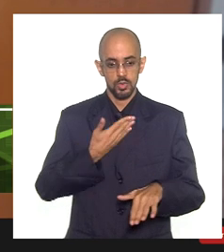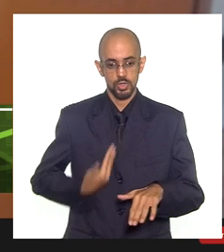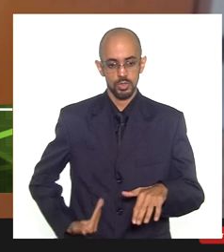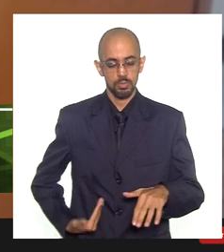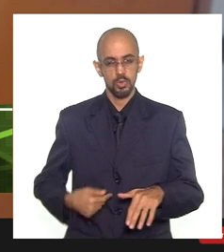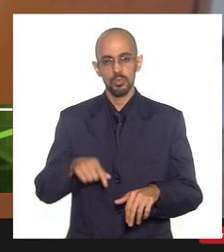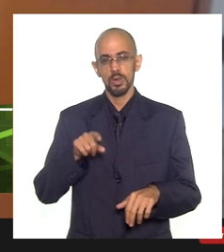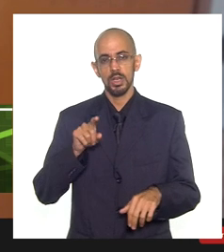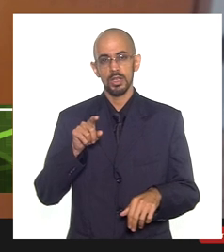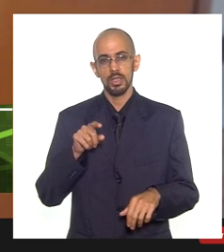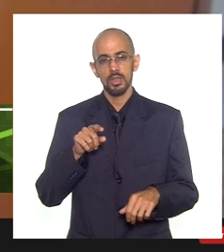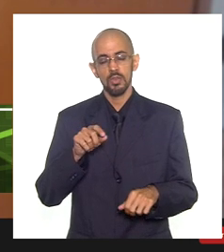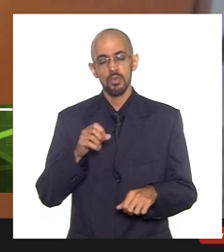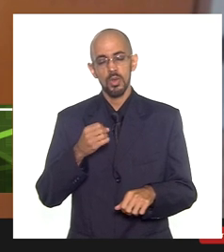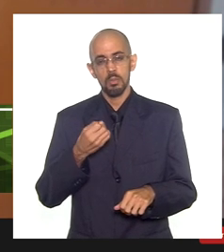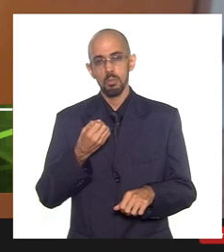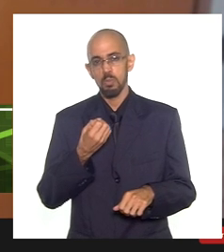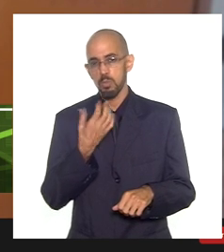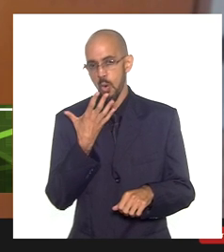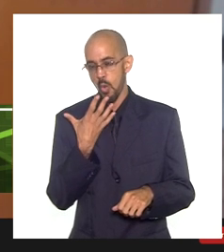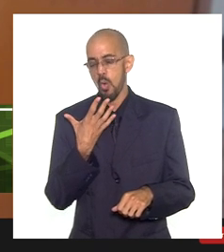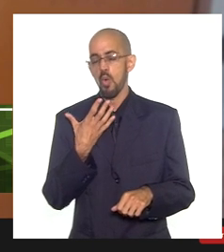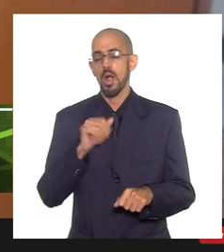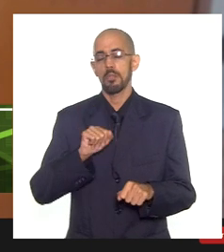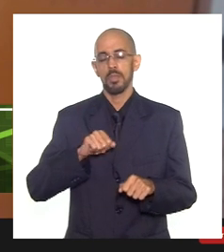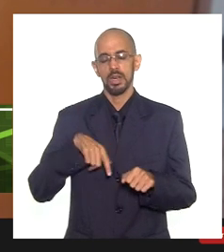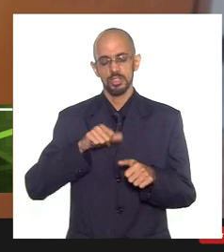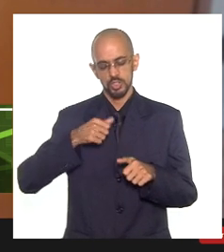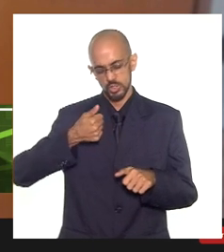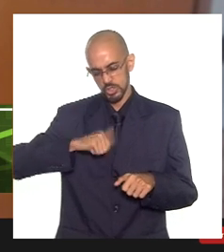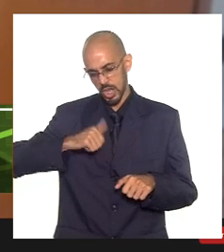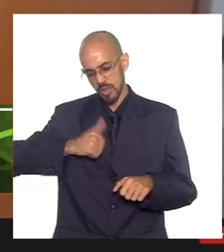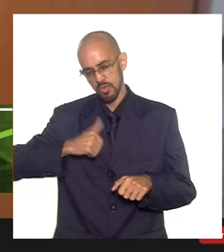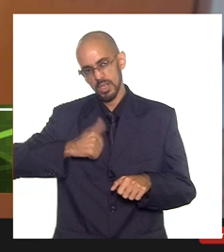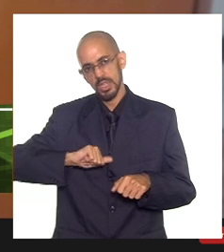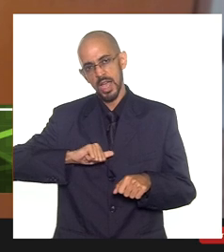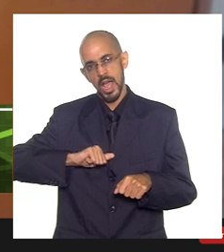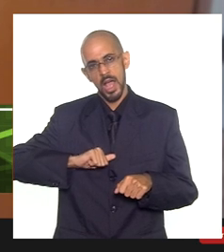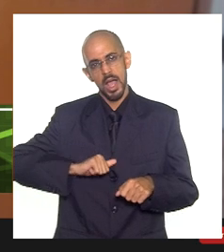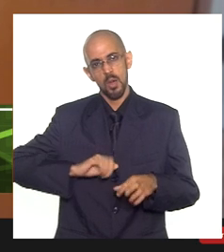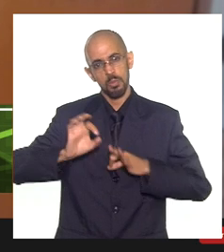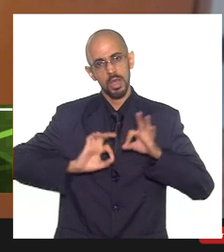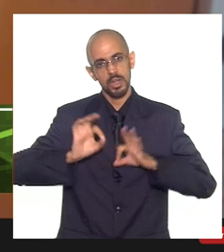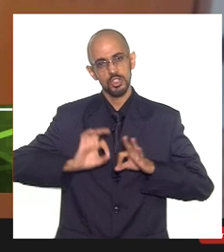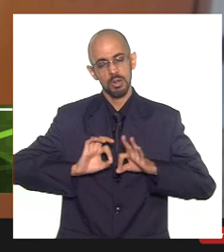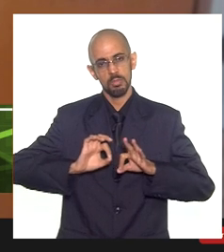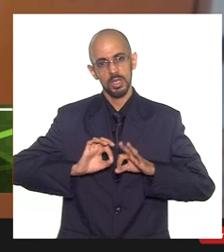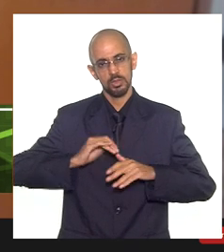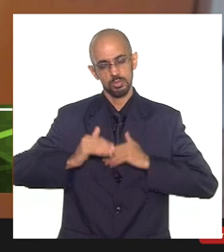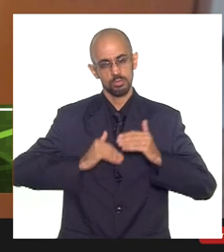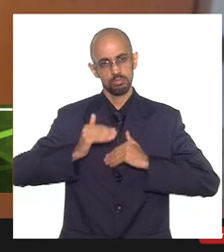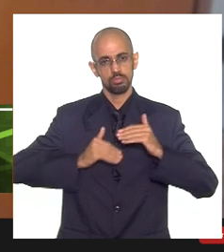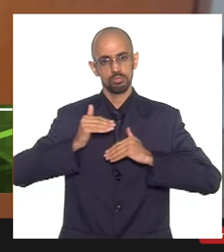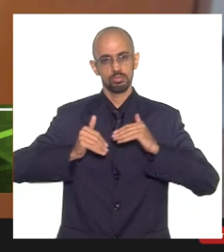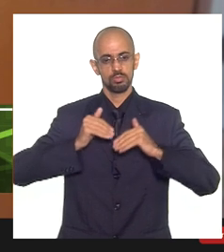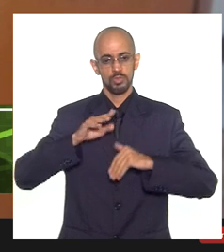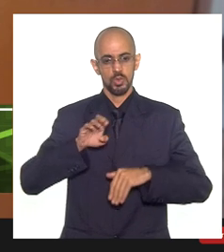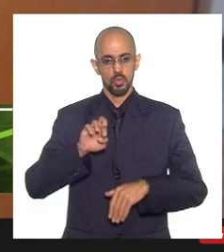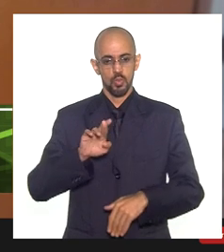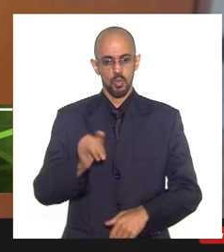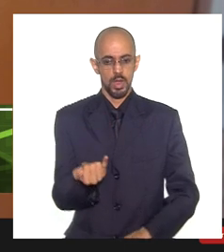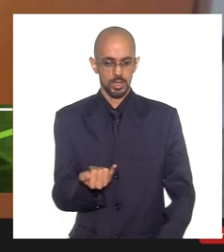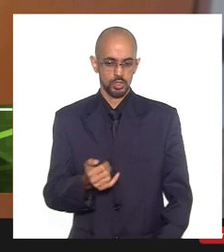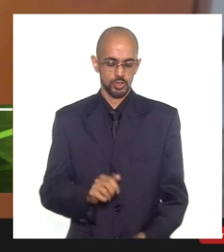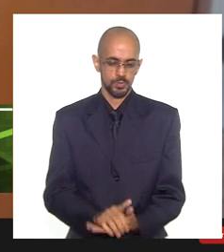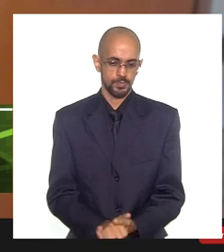para o exame e para o planejamento dos próximos passos para o UERJ eu quero